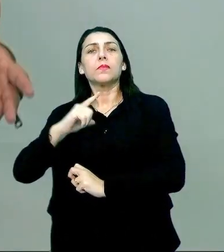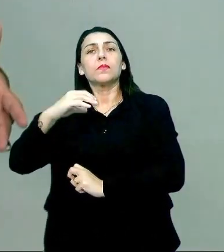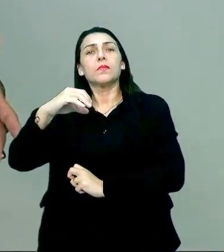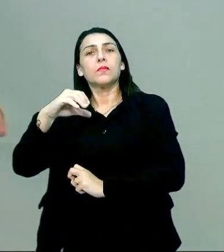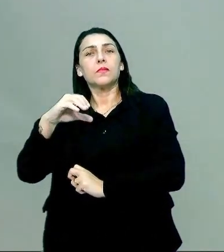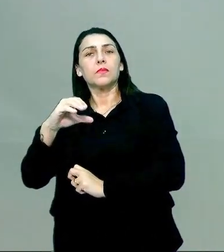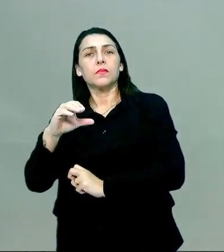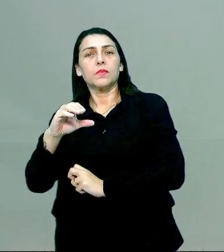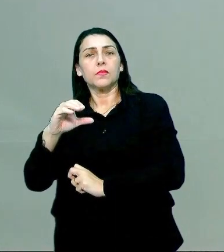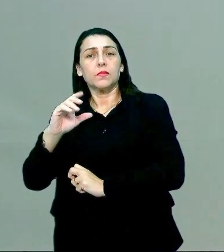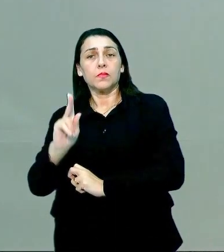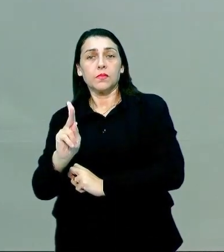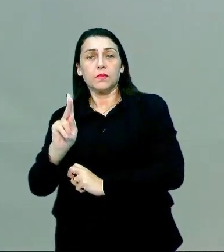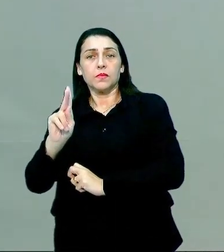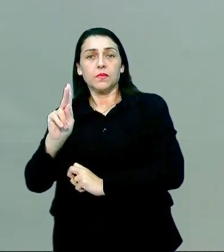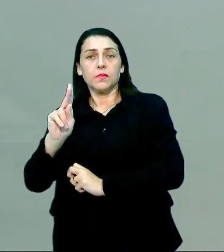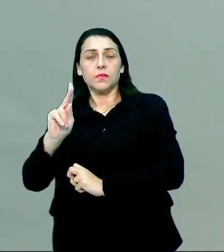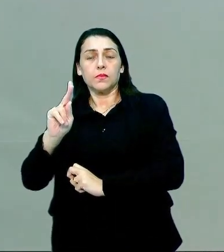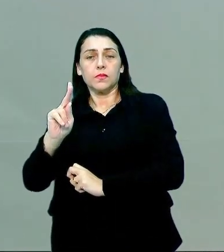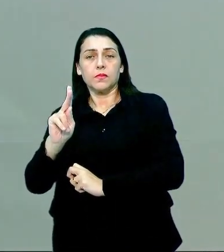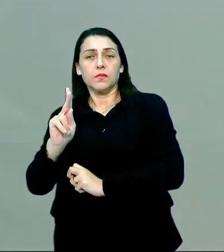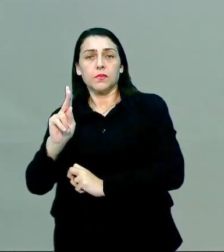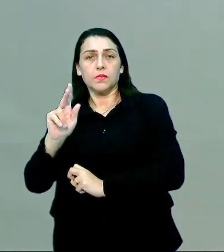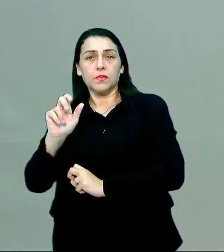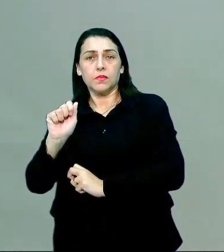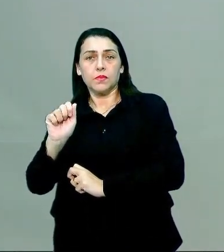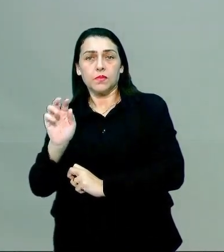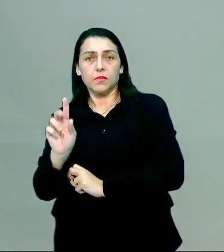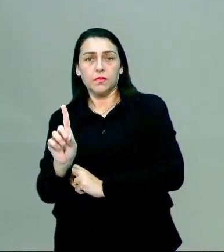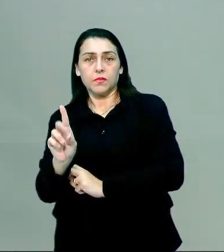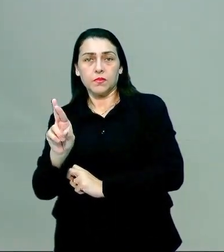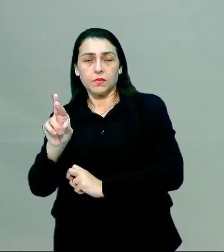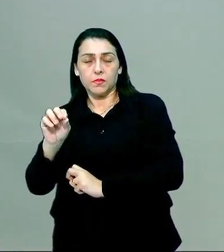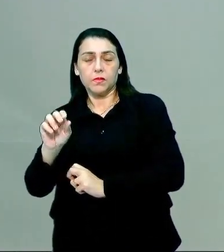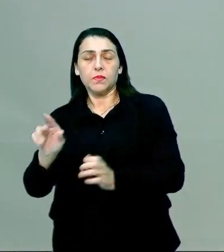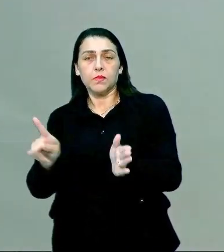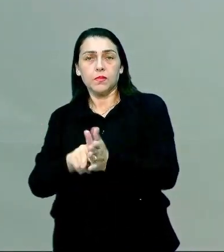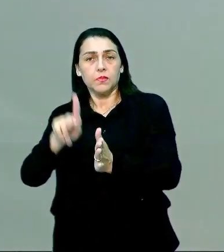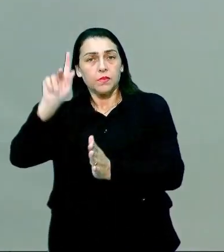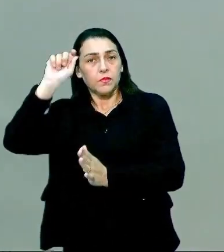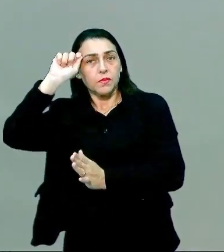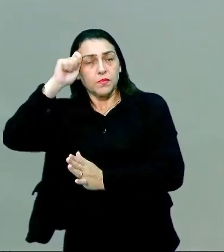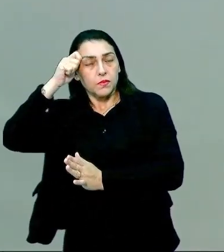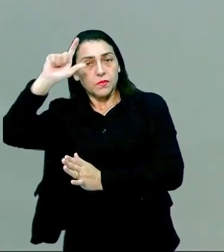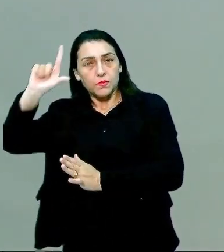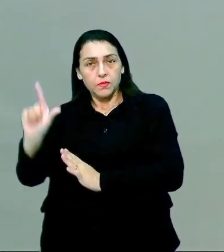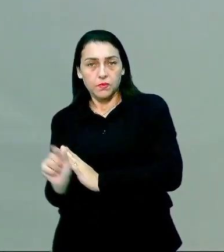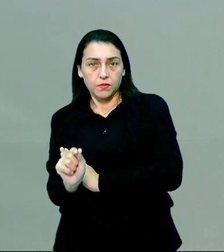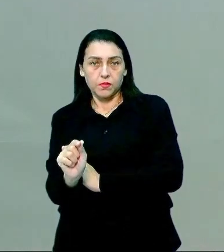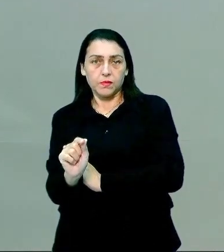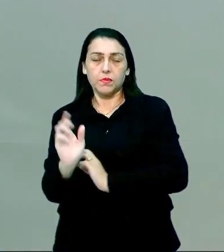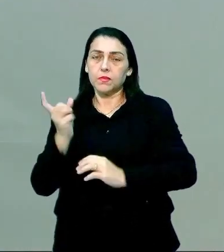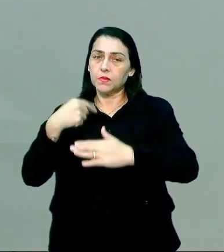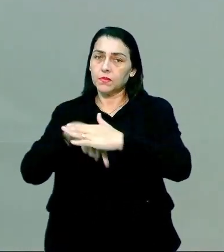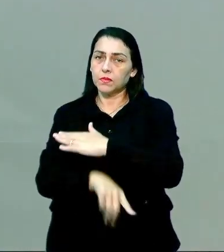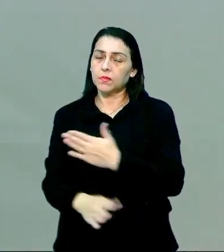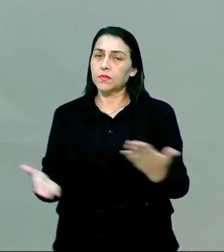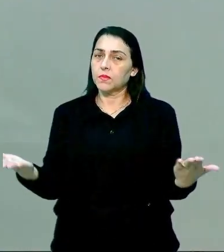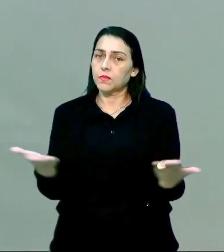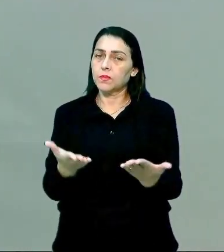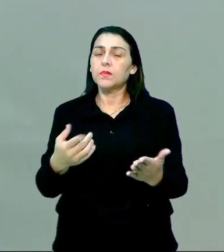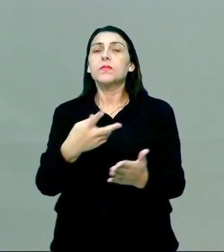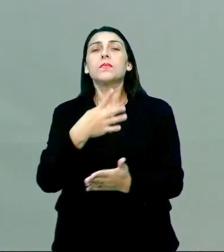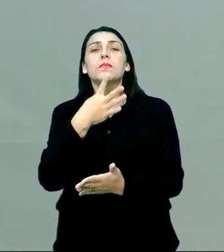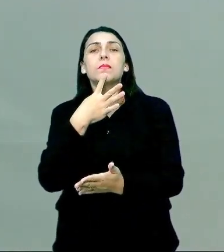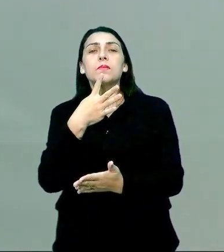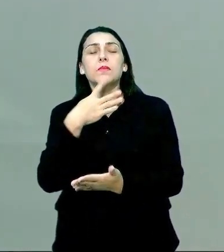Ah, kuduro, professor? Kuduro é uma manifestação da cultura afro que a gente vai aprofundar agora, porque para a gente se aprofundar e conhecer